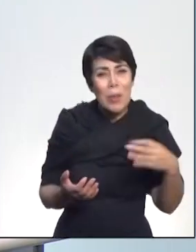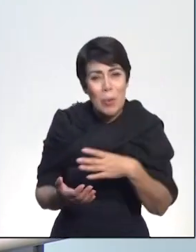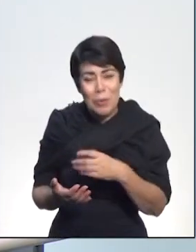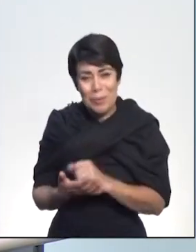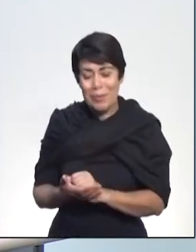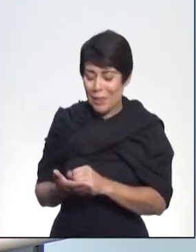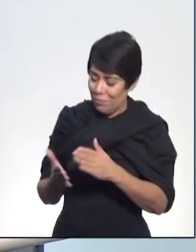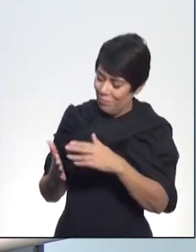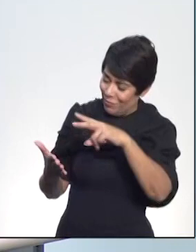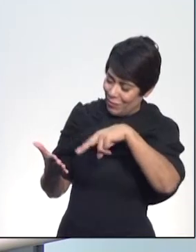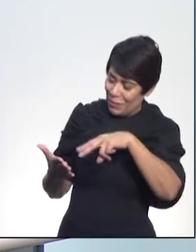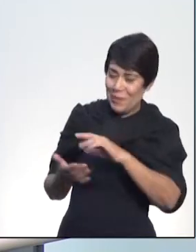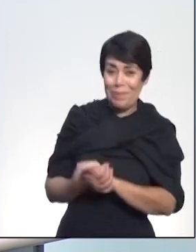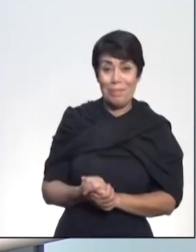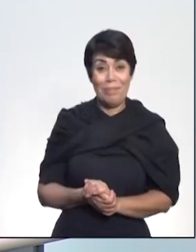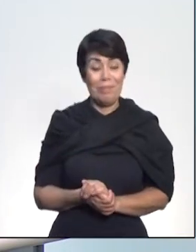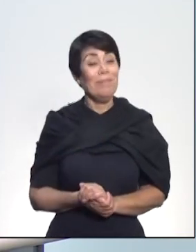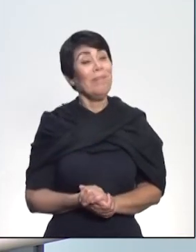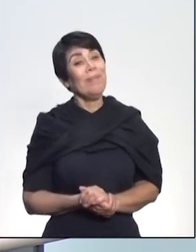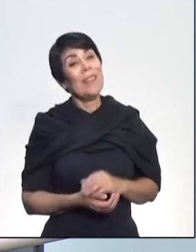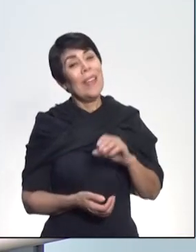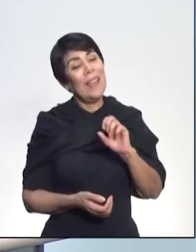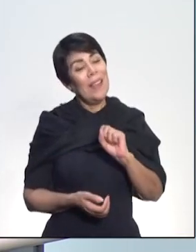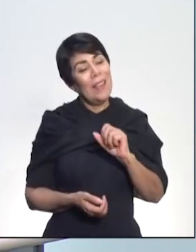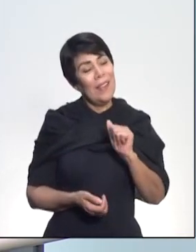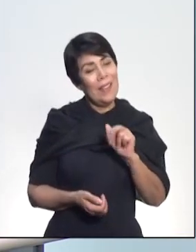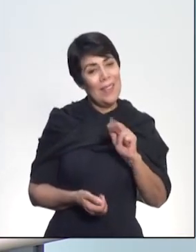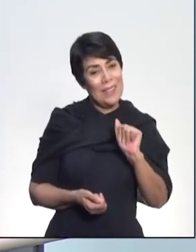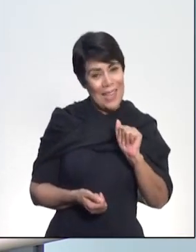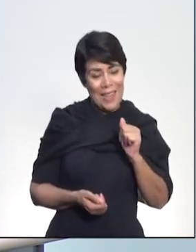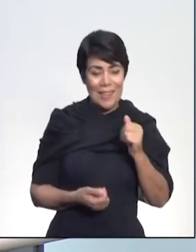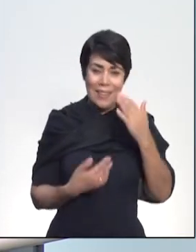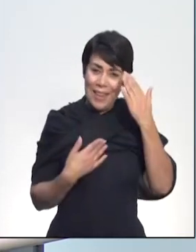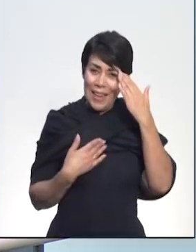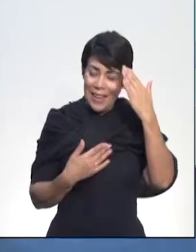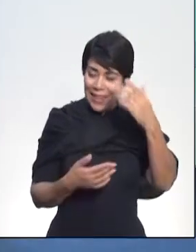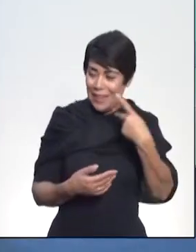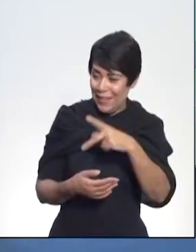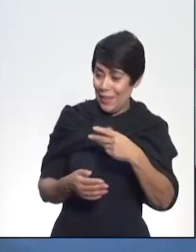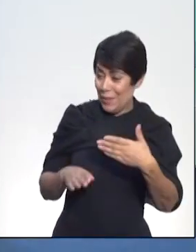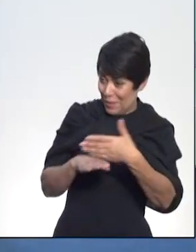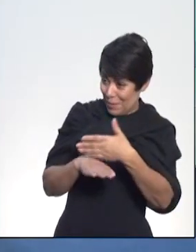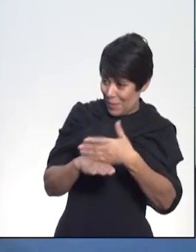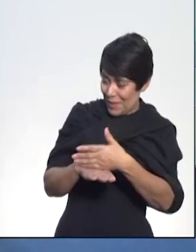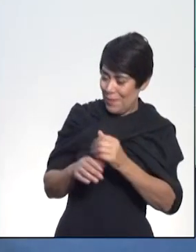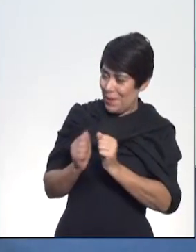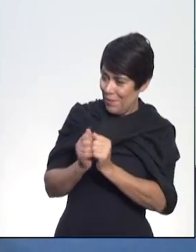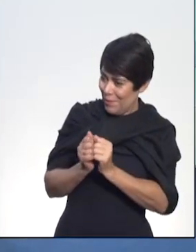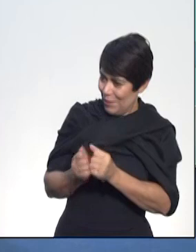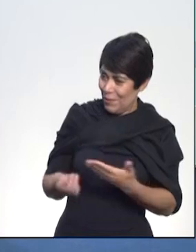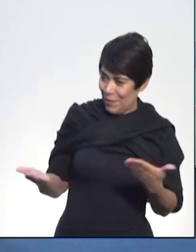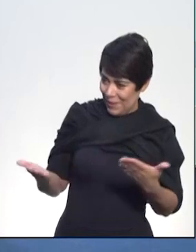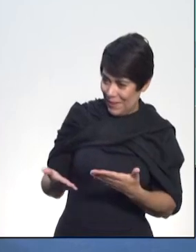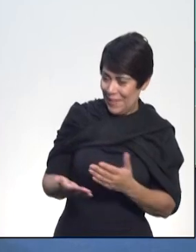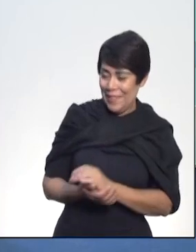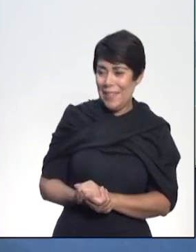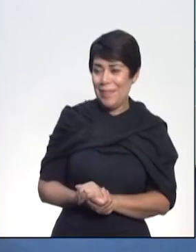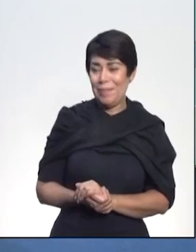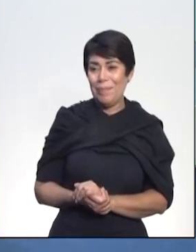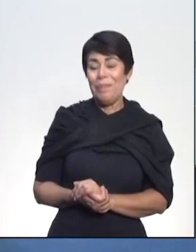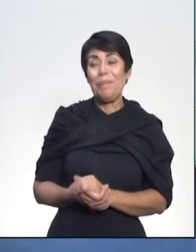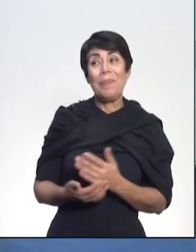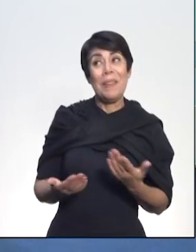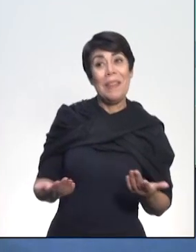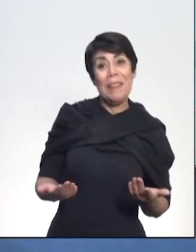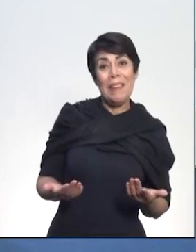estudar. Sara, eu agradeço muito a sua participação aqui hoje no Centro de